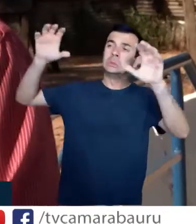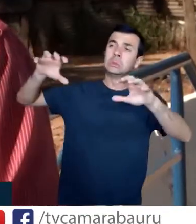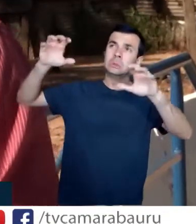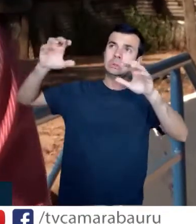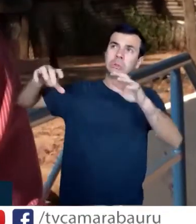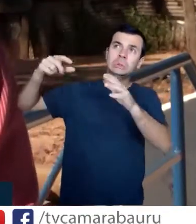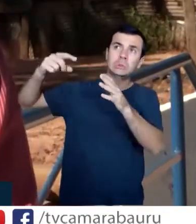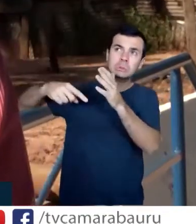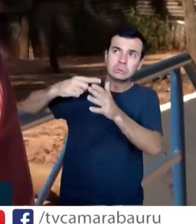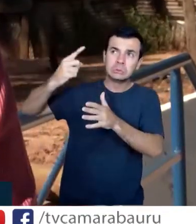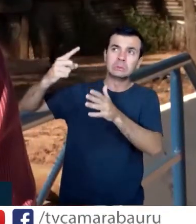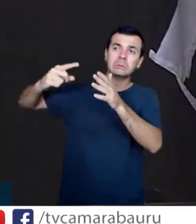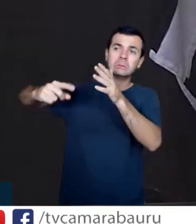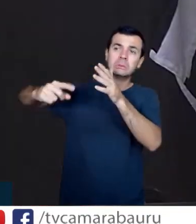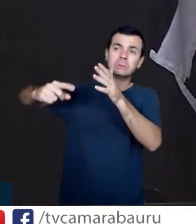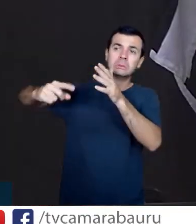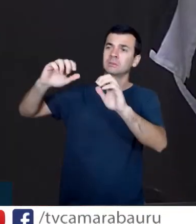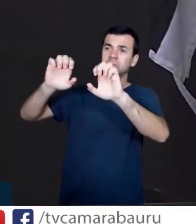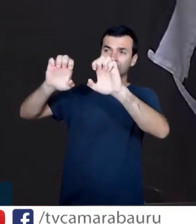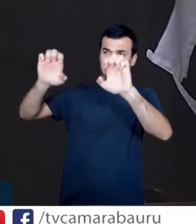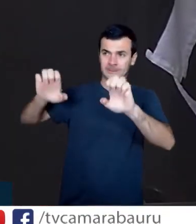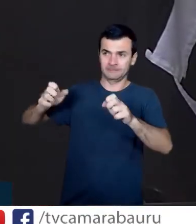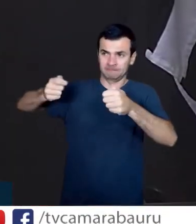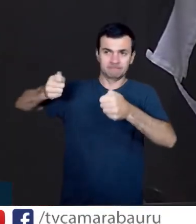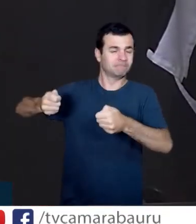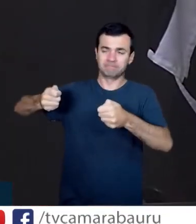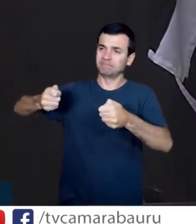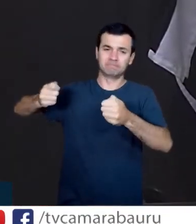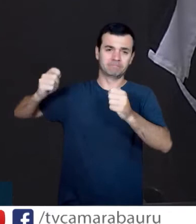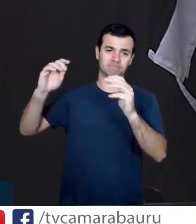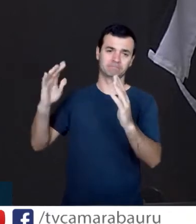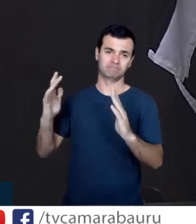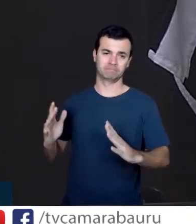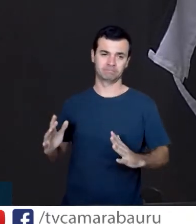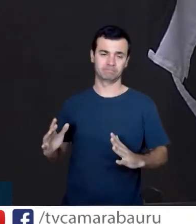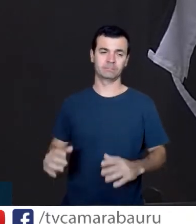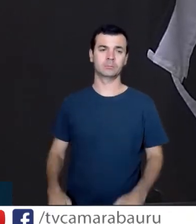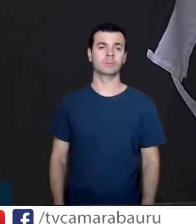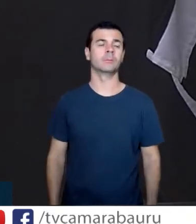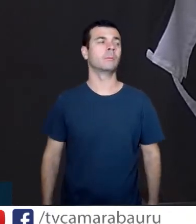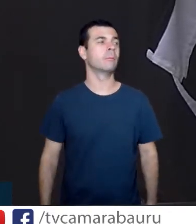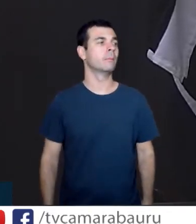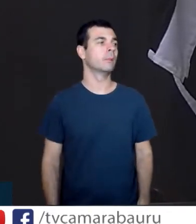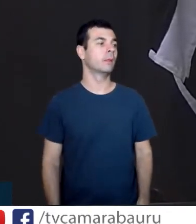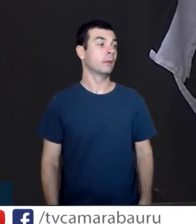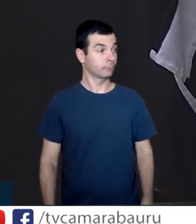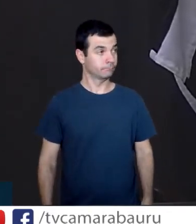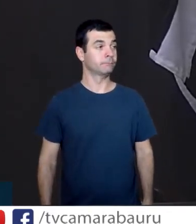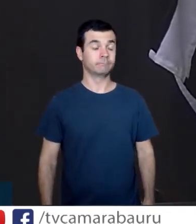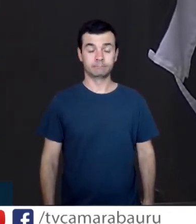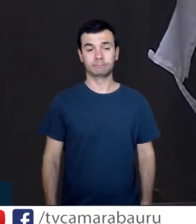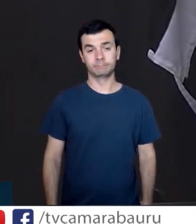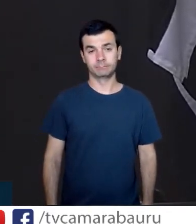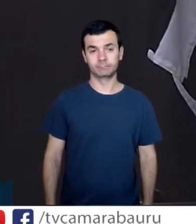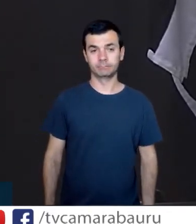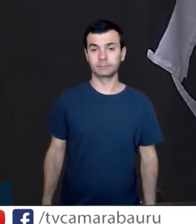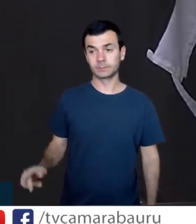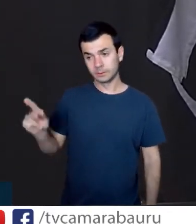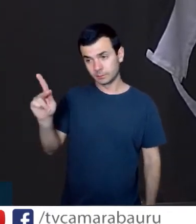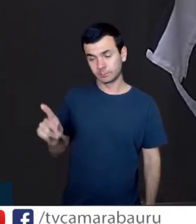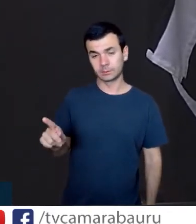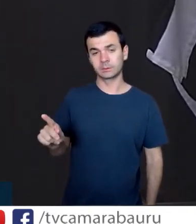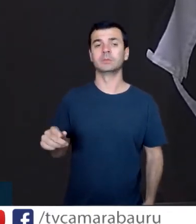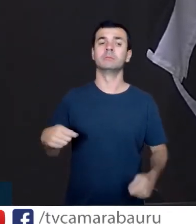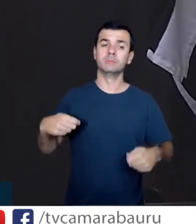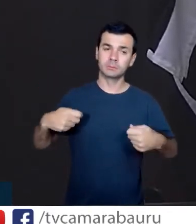essa estrutura não vai aguentar novamente. Senhor presidente, então a gente vem cobrando a prefeitura, o